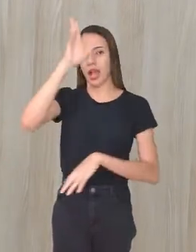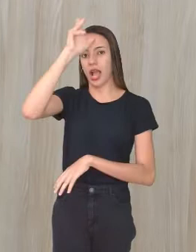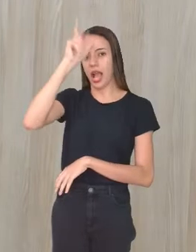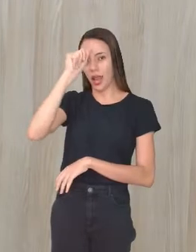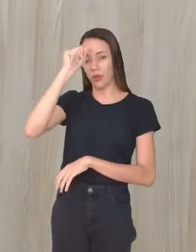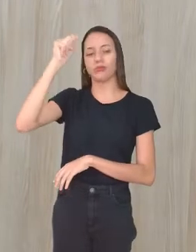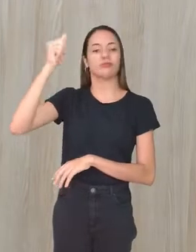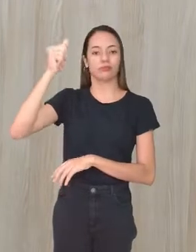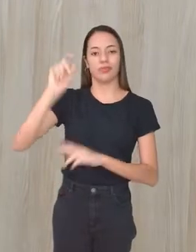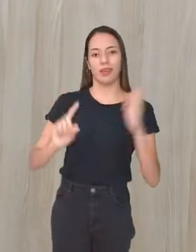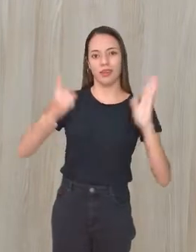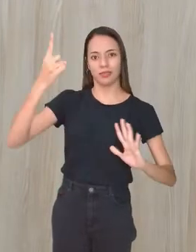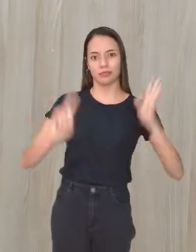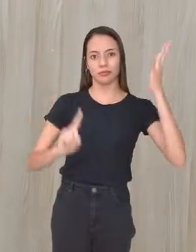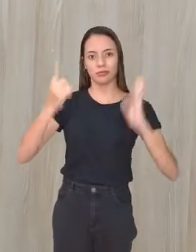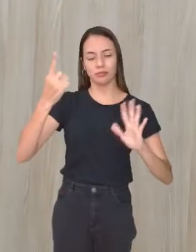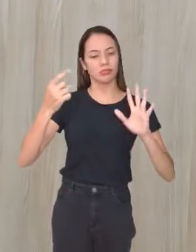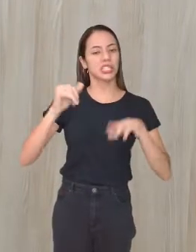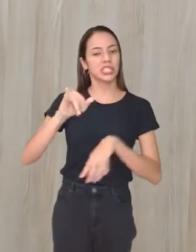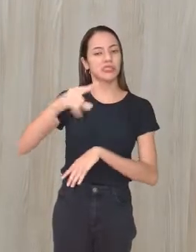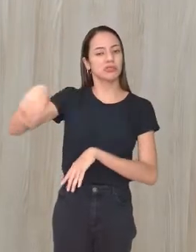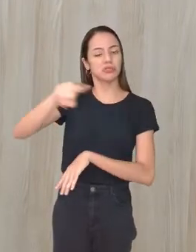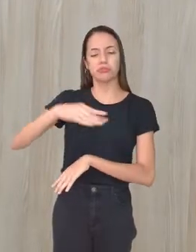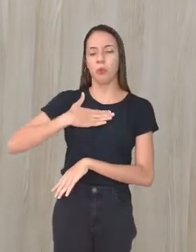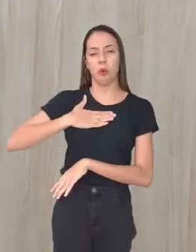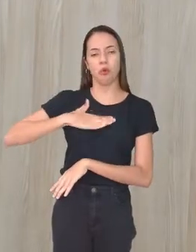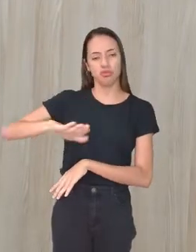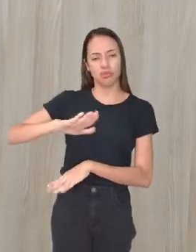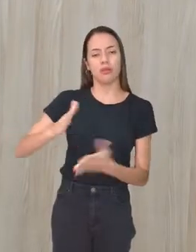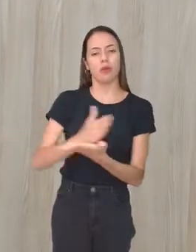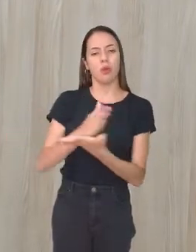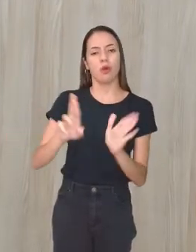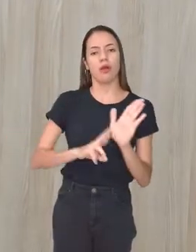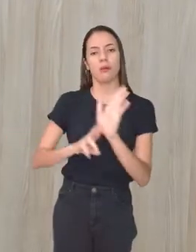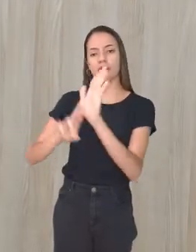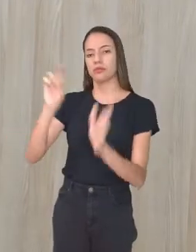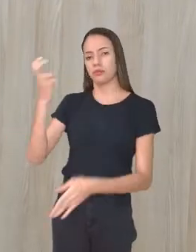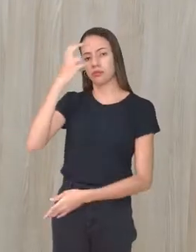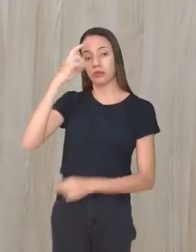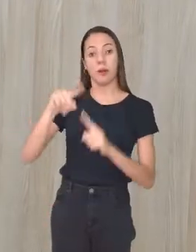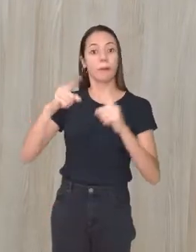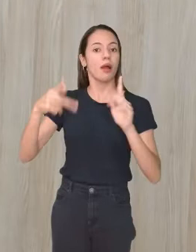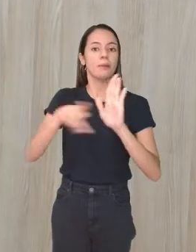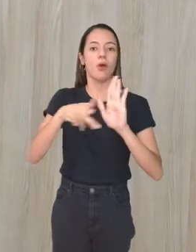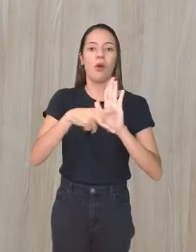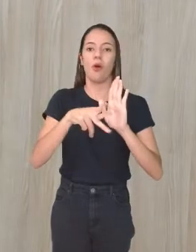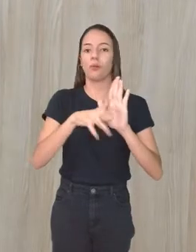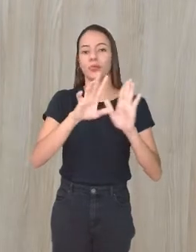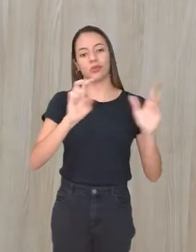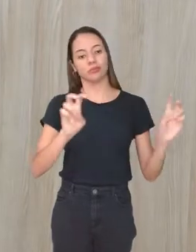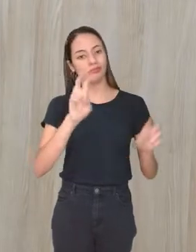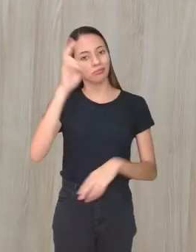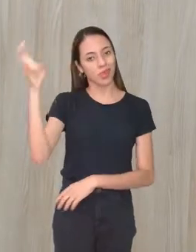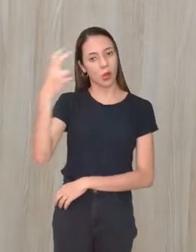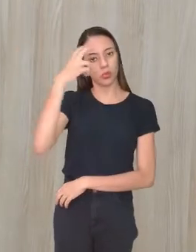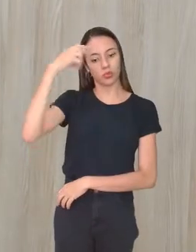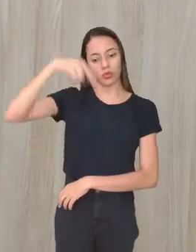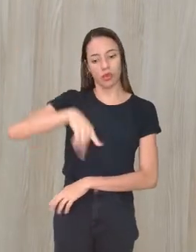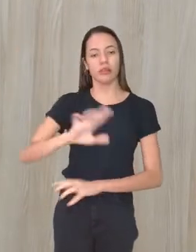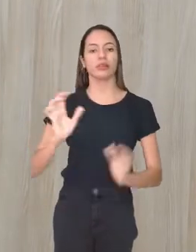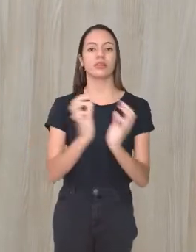não goste de, como eu disse, de uma representação ou outra daquelas, mas fazem parte da nossa cultura, fazem parte da nossa cidade. E é